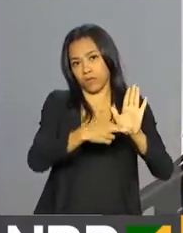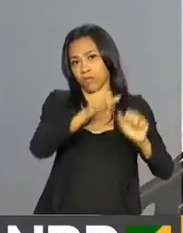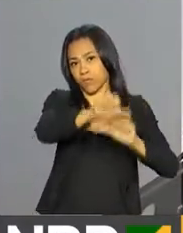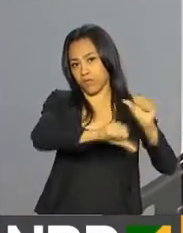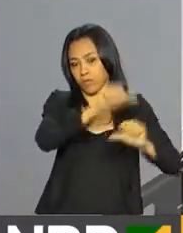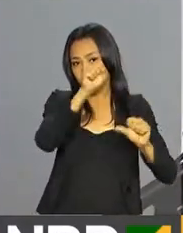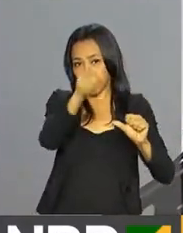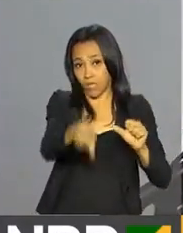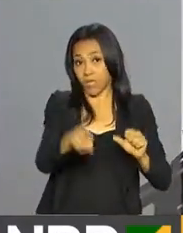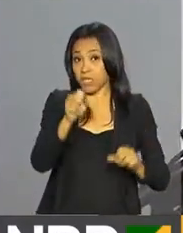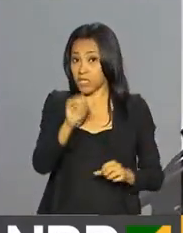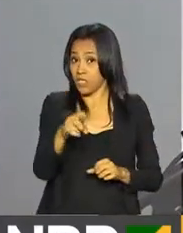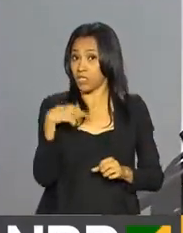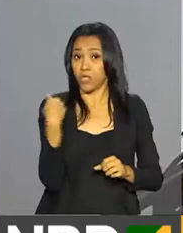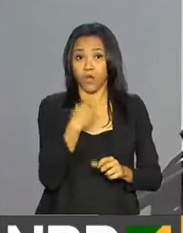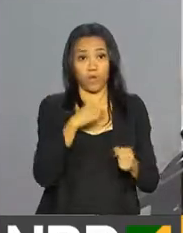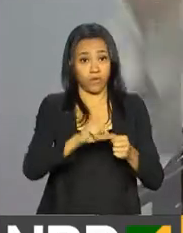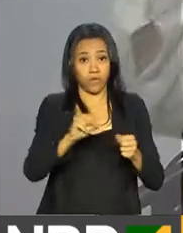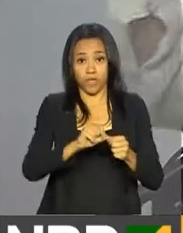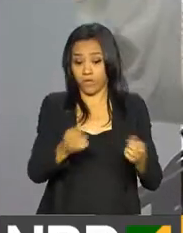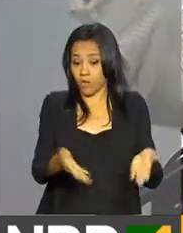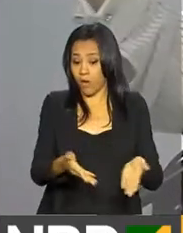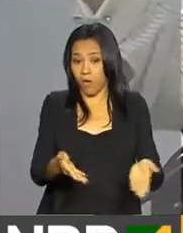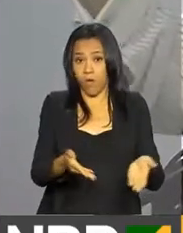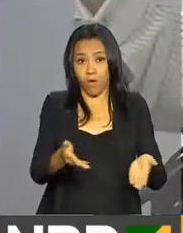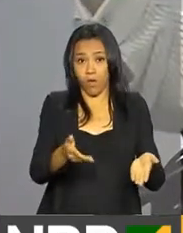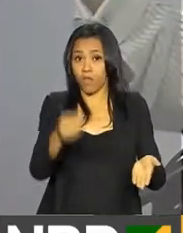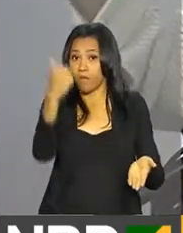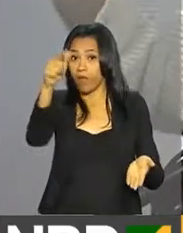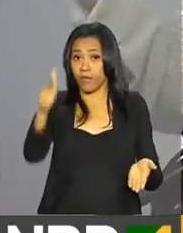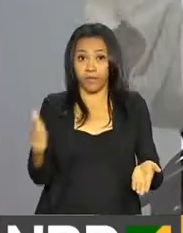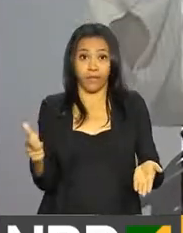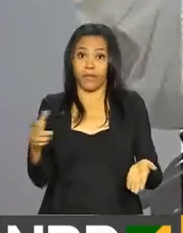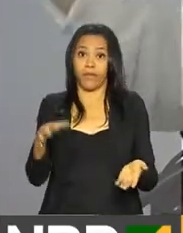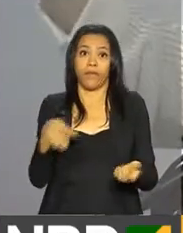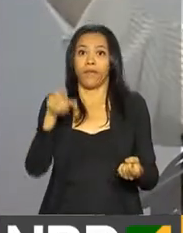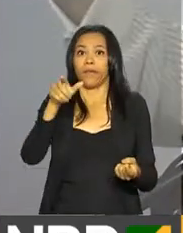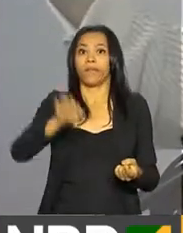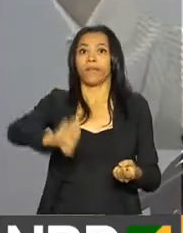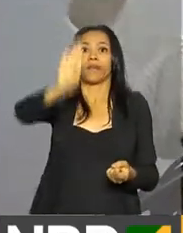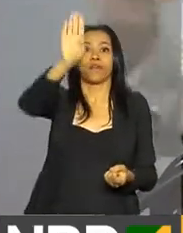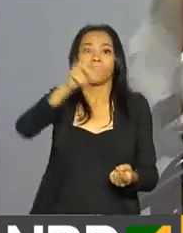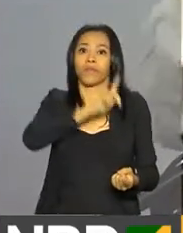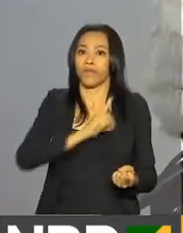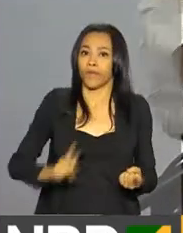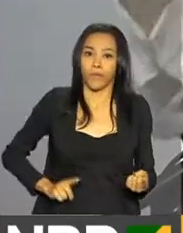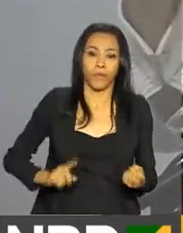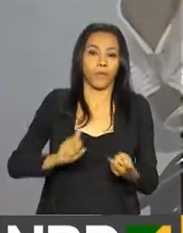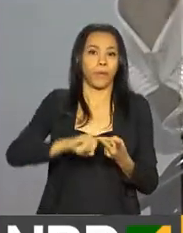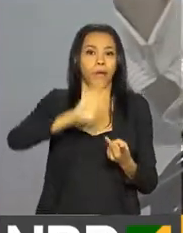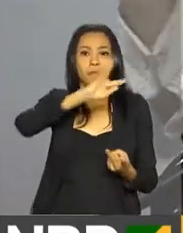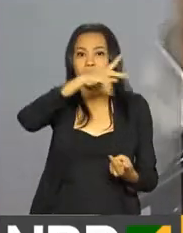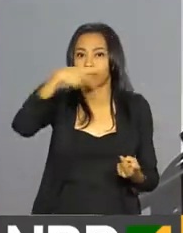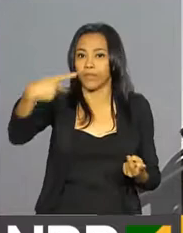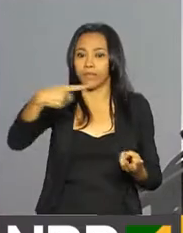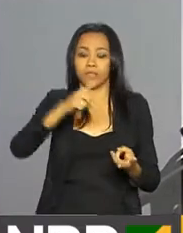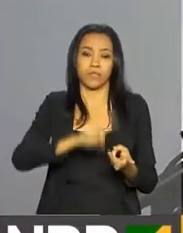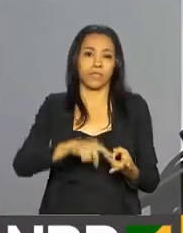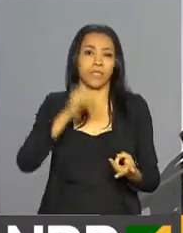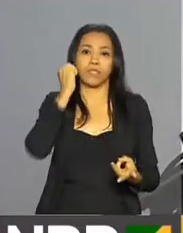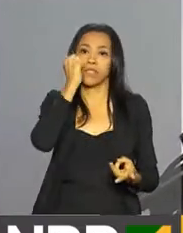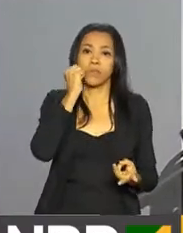previdência se não fizermos agora não haverá um candidato a governador não haverá um candidato a presidente não era um candidato a deputado federal ou senador